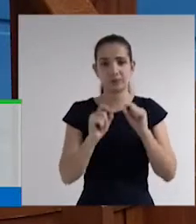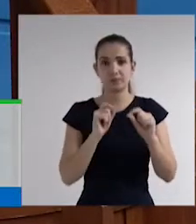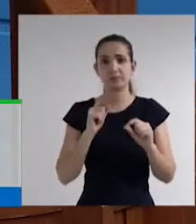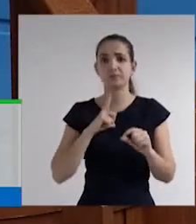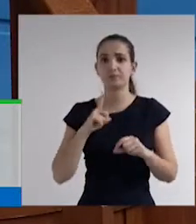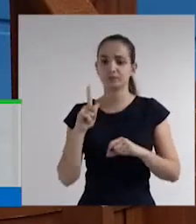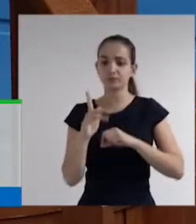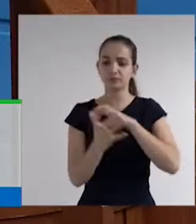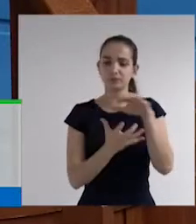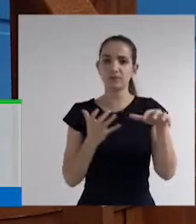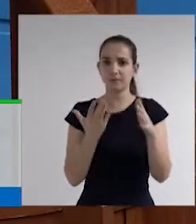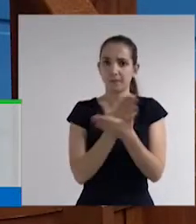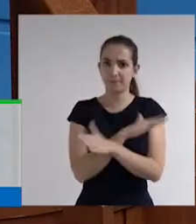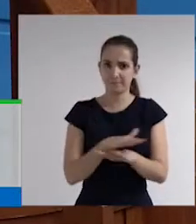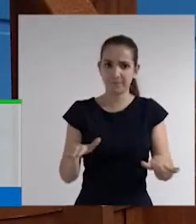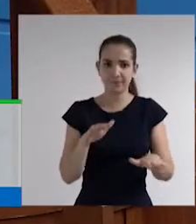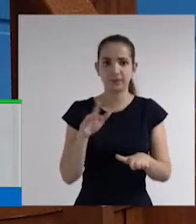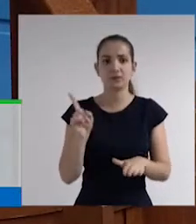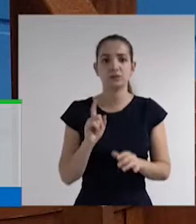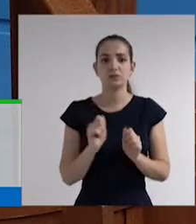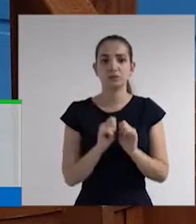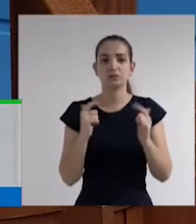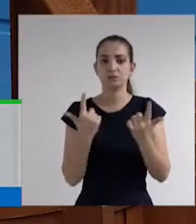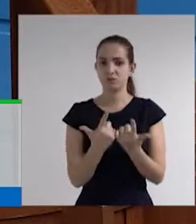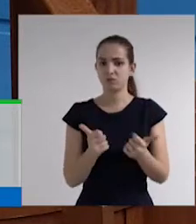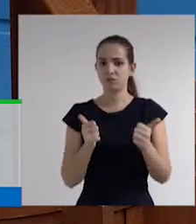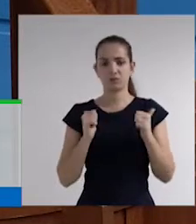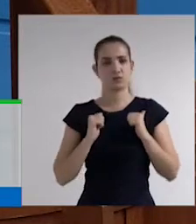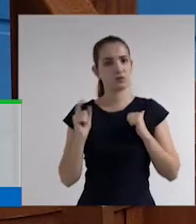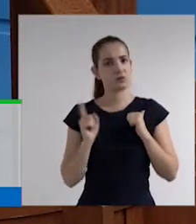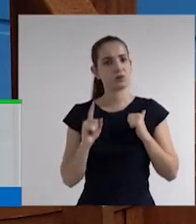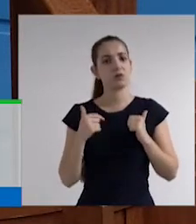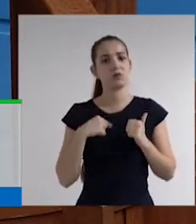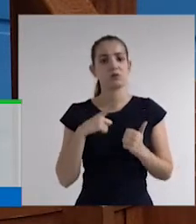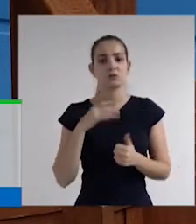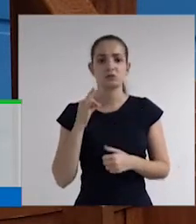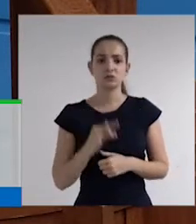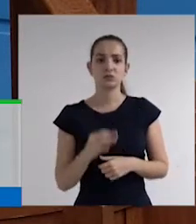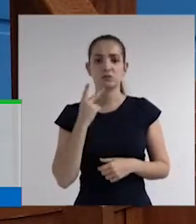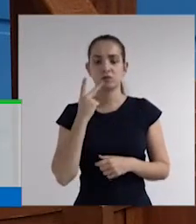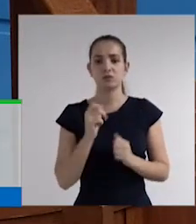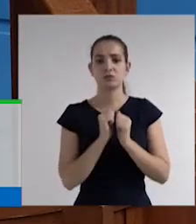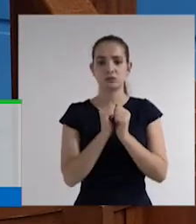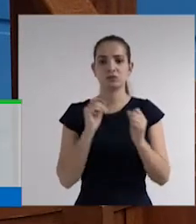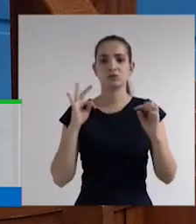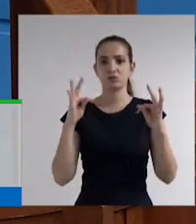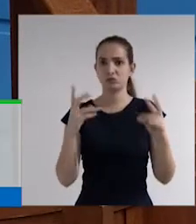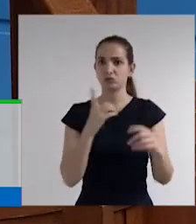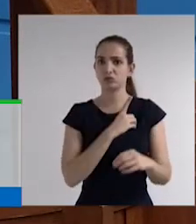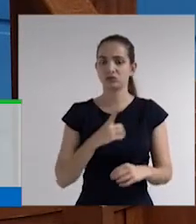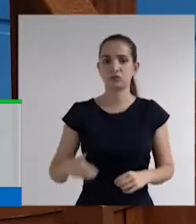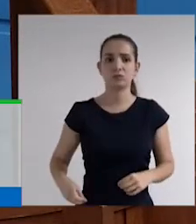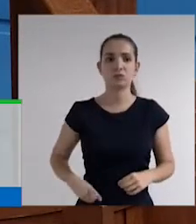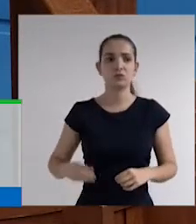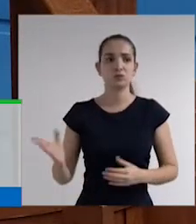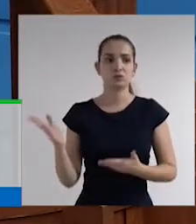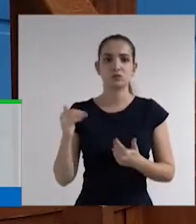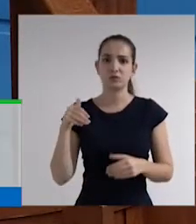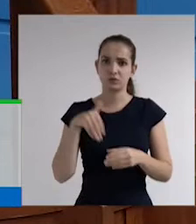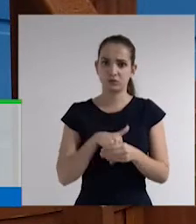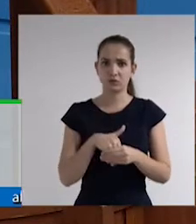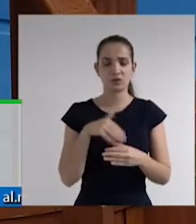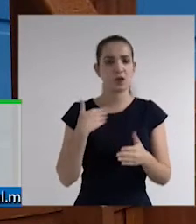é a Assembleia que vai se furtar, eu tenho certeza, falo aqui em nome de todos os senhores deputados, de vir votar a